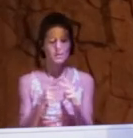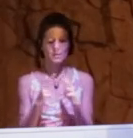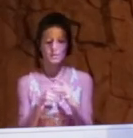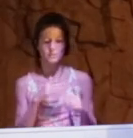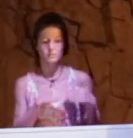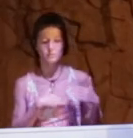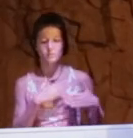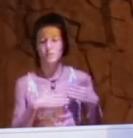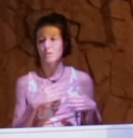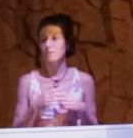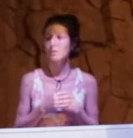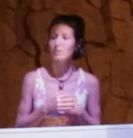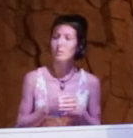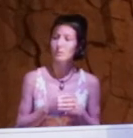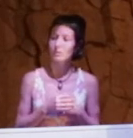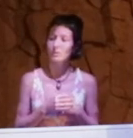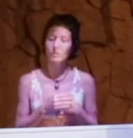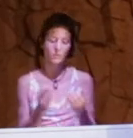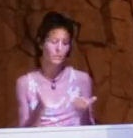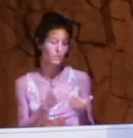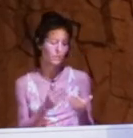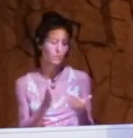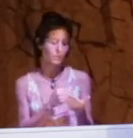o ilustrador. E quando o livro voltou,